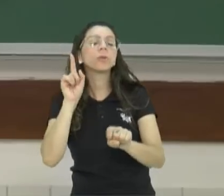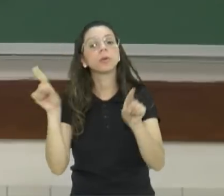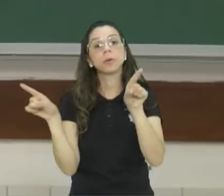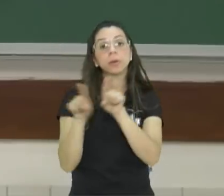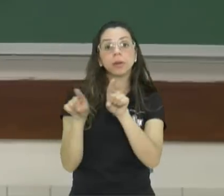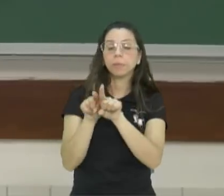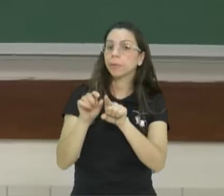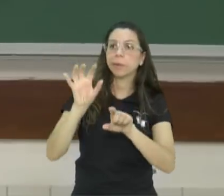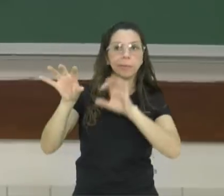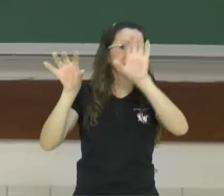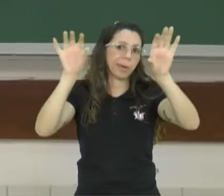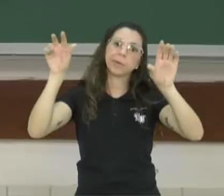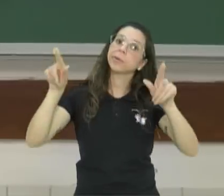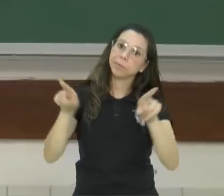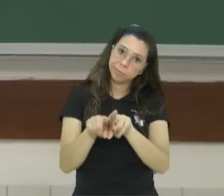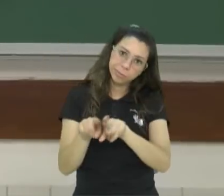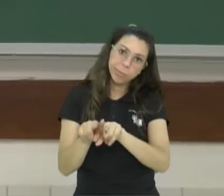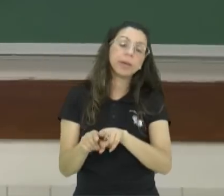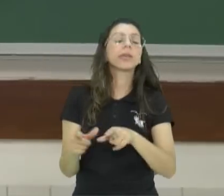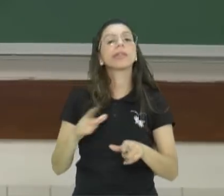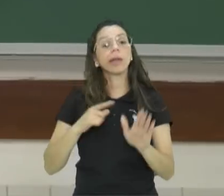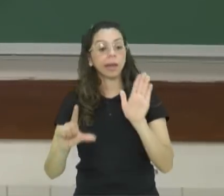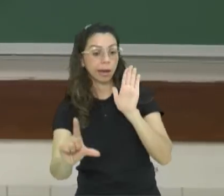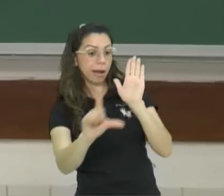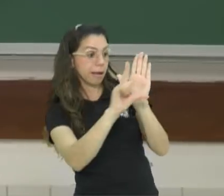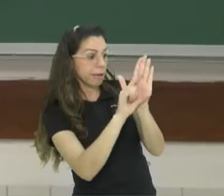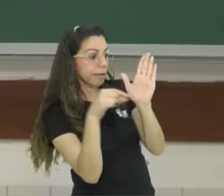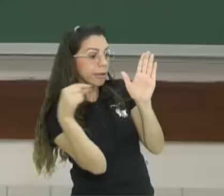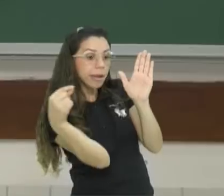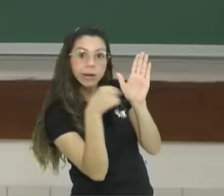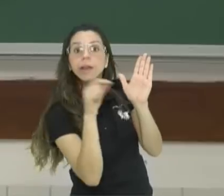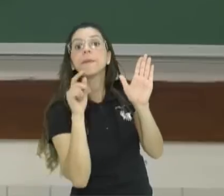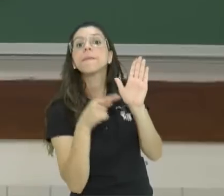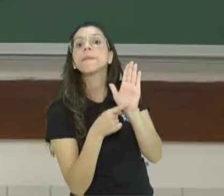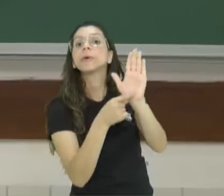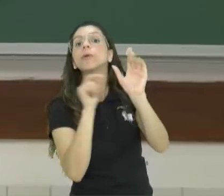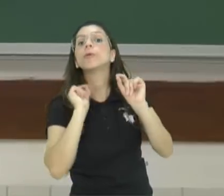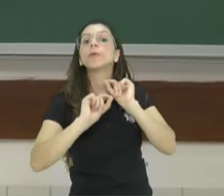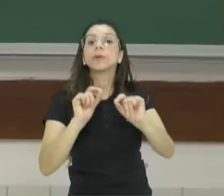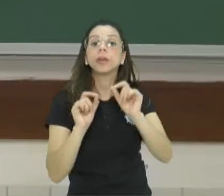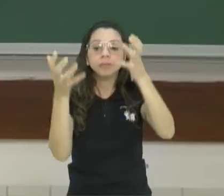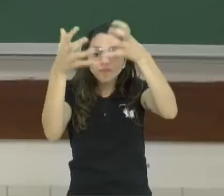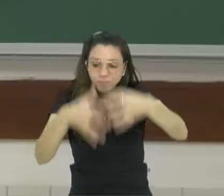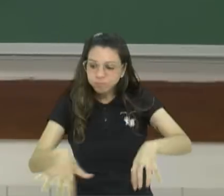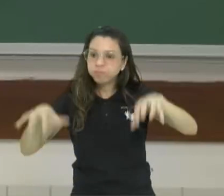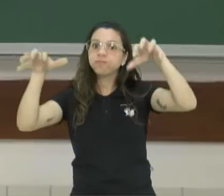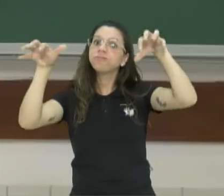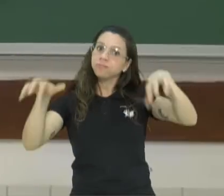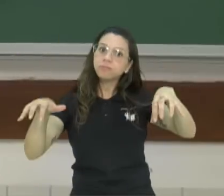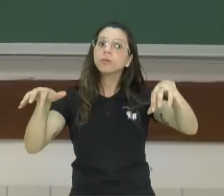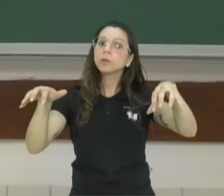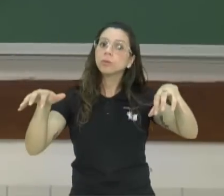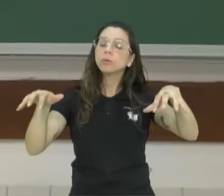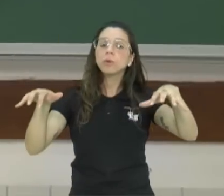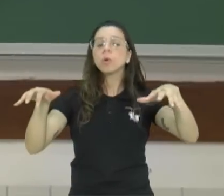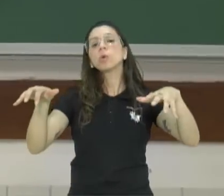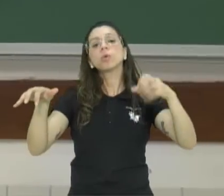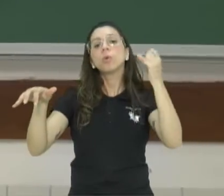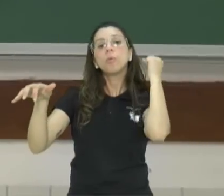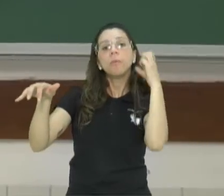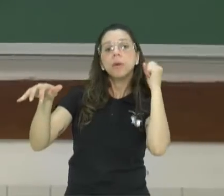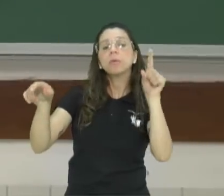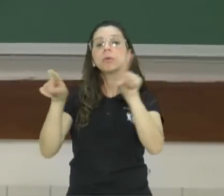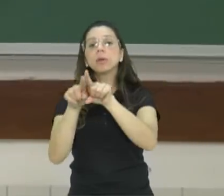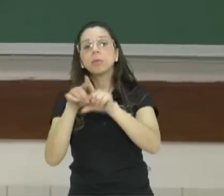também em outras partes, existiam leis de segregação, ou seja, de separação dos brancos e dos